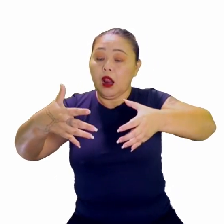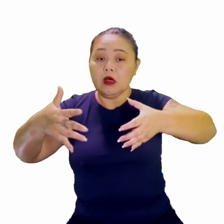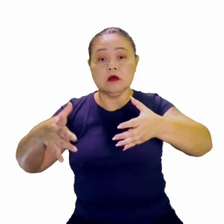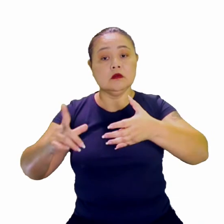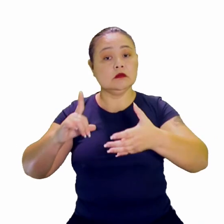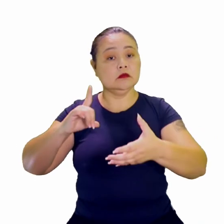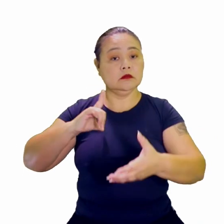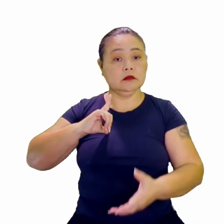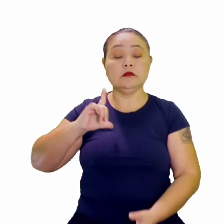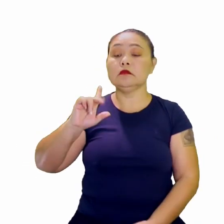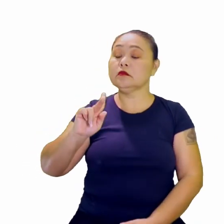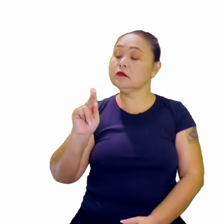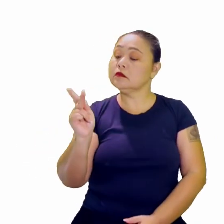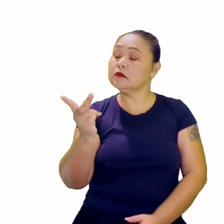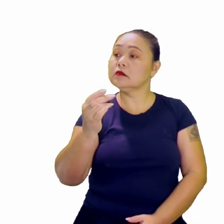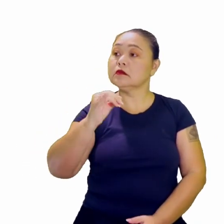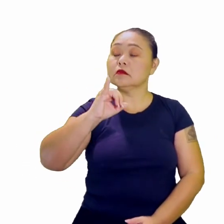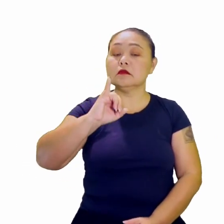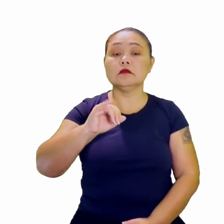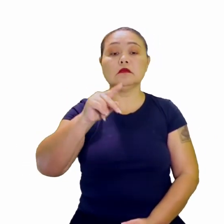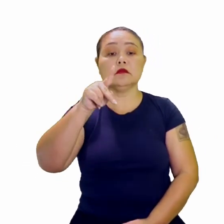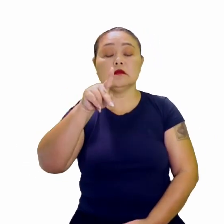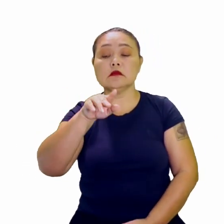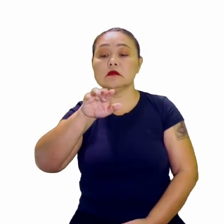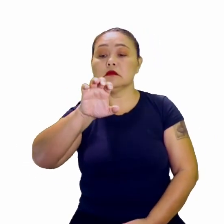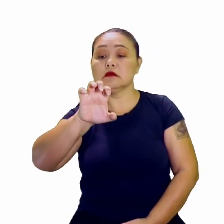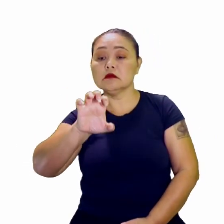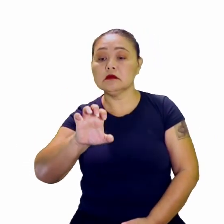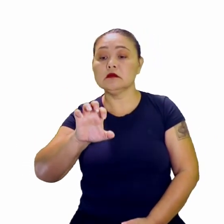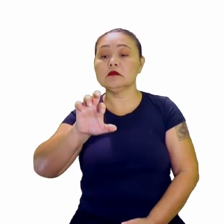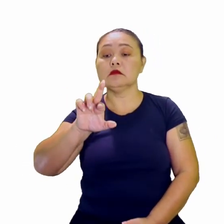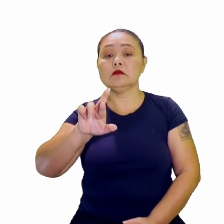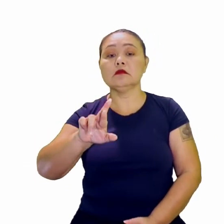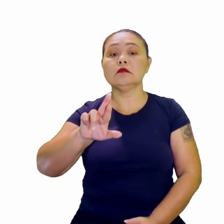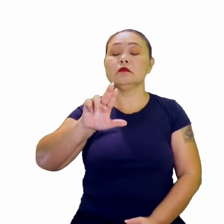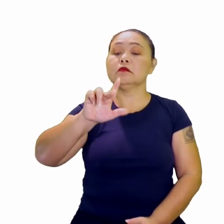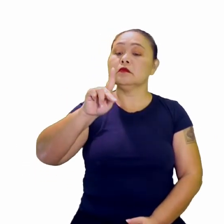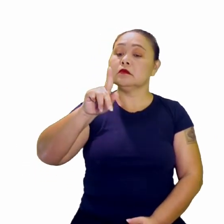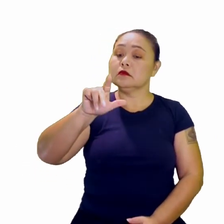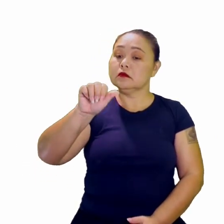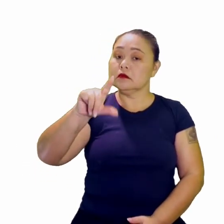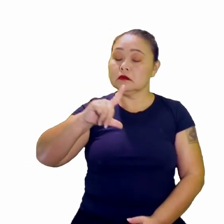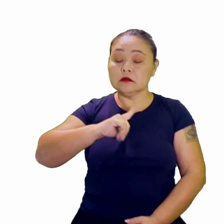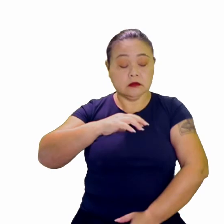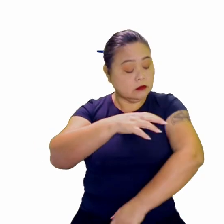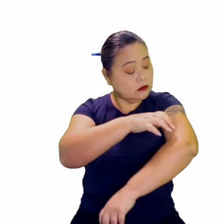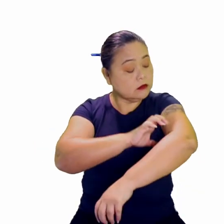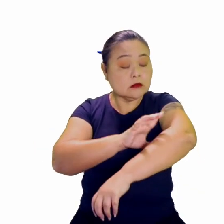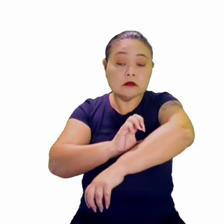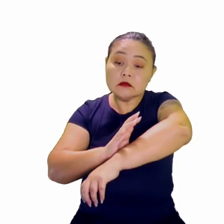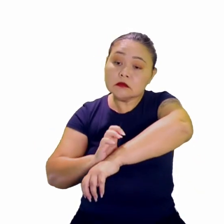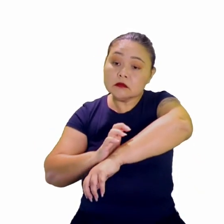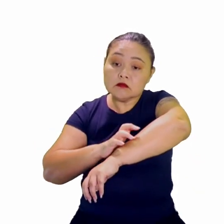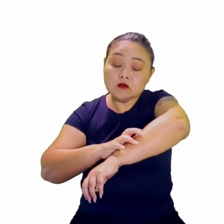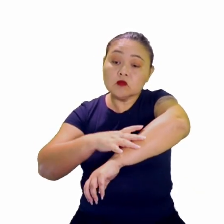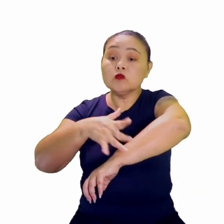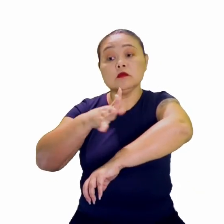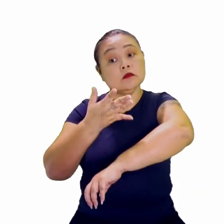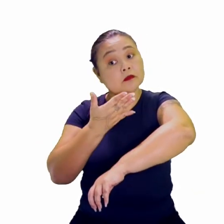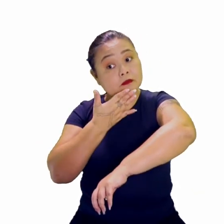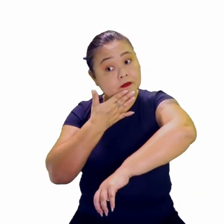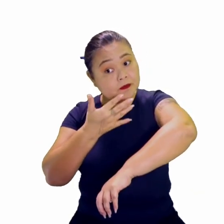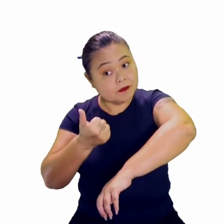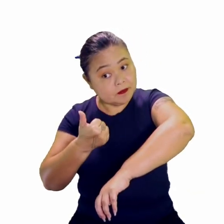tenho hiperplasia, significa mais fibras no meu músculo. Quanto mais fibras no meu músculo, melhor, né?